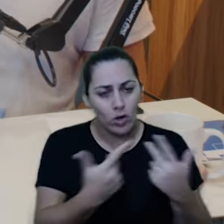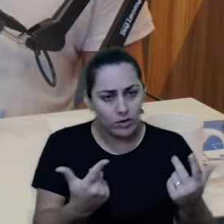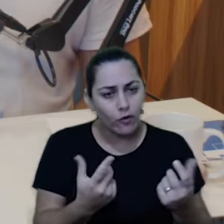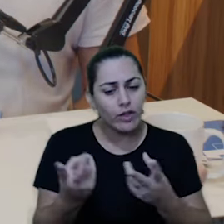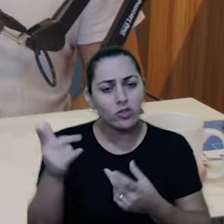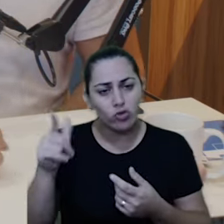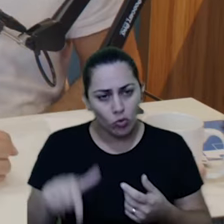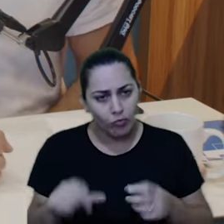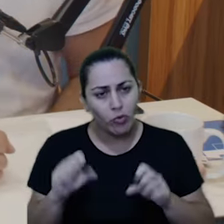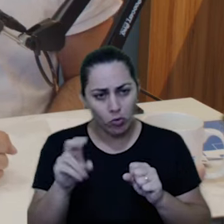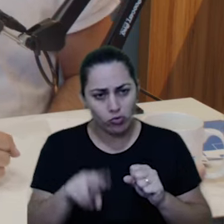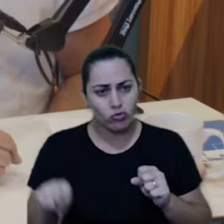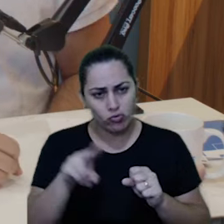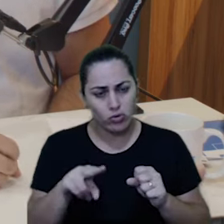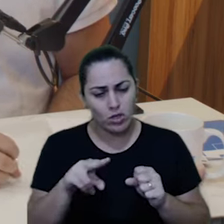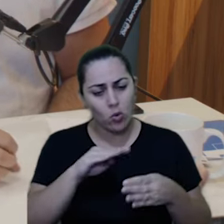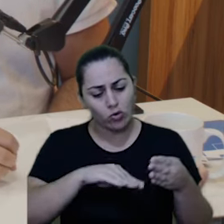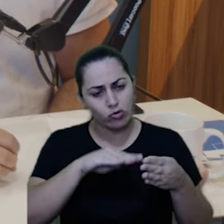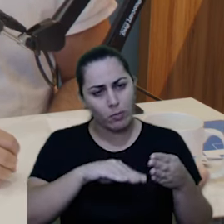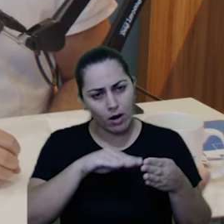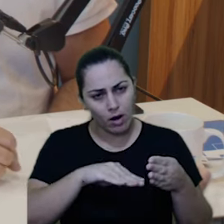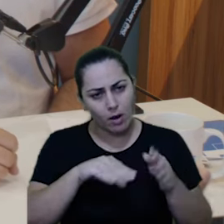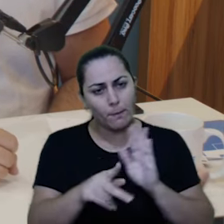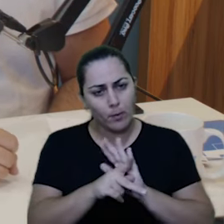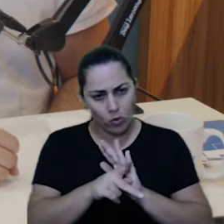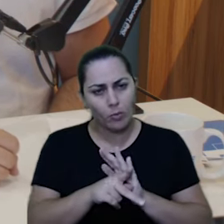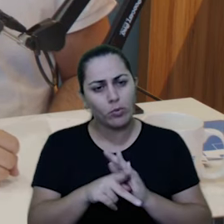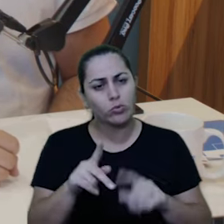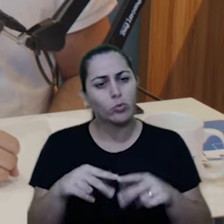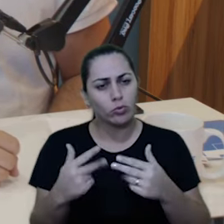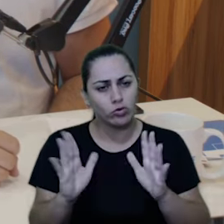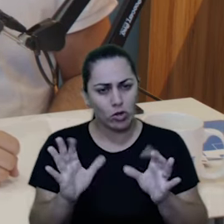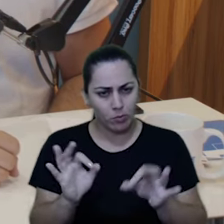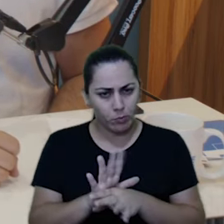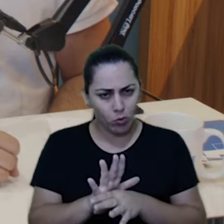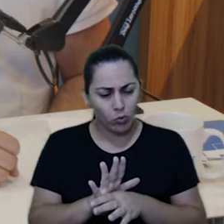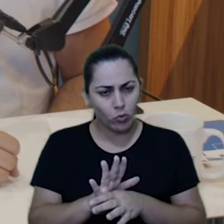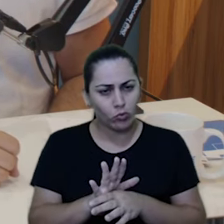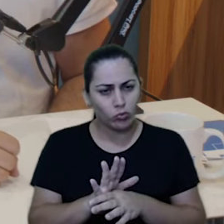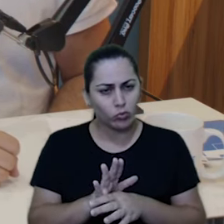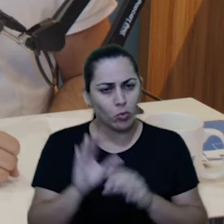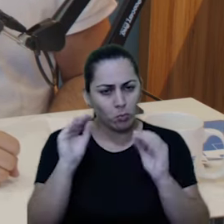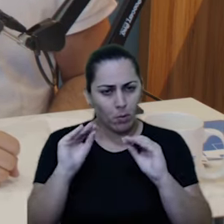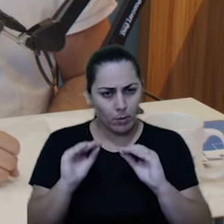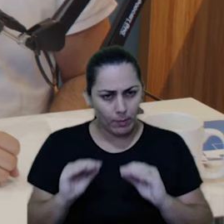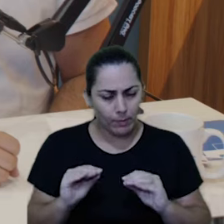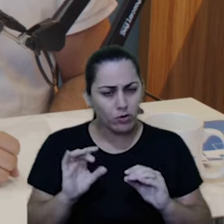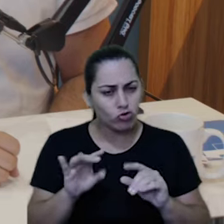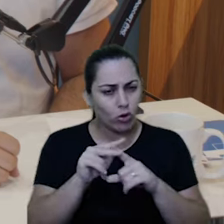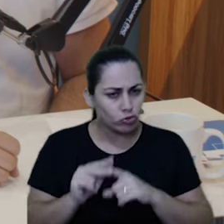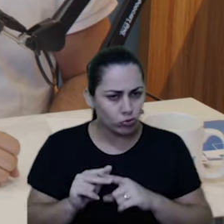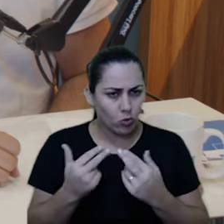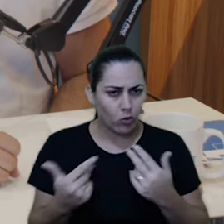para revender eu posso utilizar lá o código de barras daquele produto que já vem preenchido para mim os dados dele e aí eu só faço esses